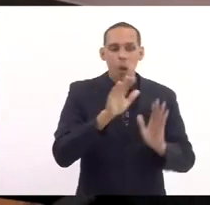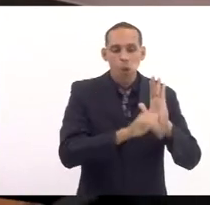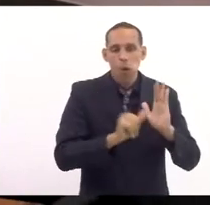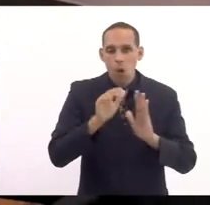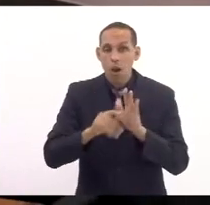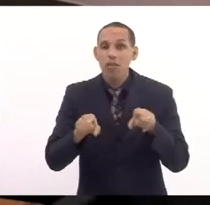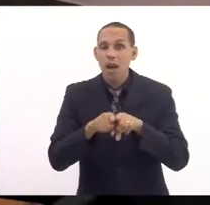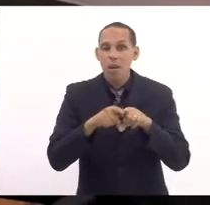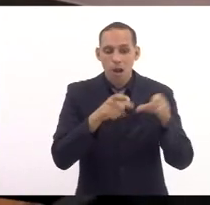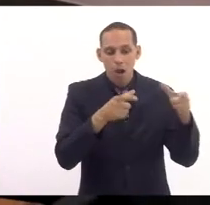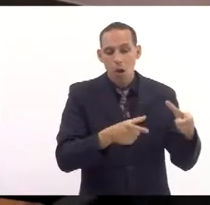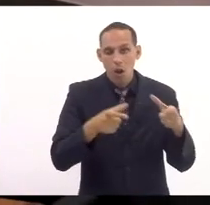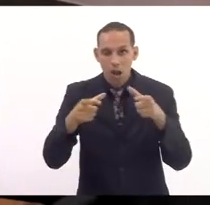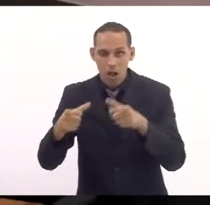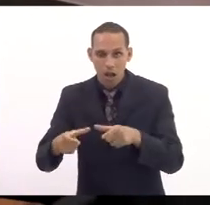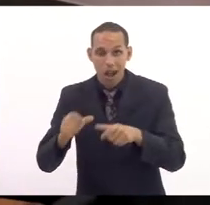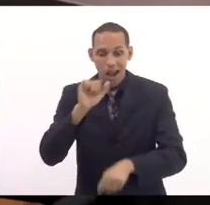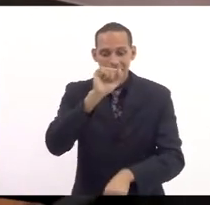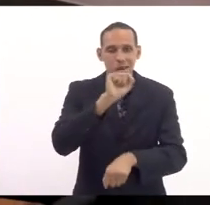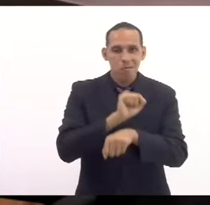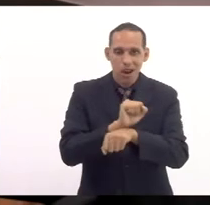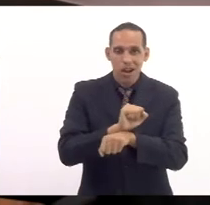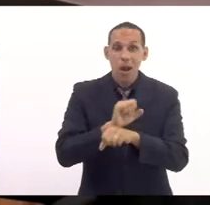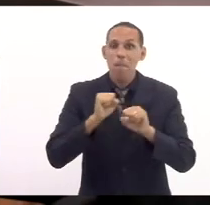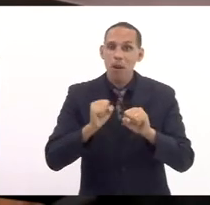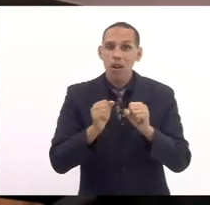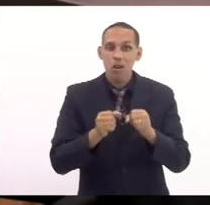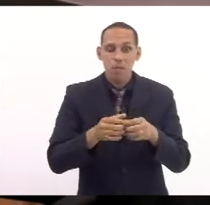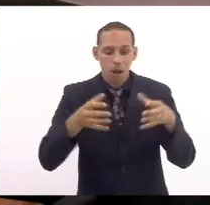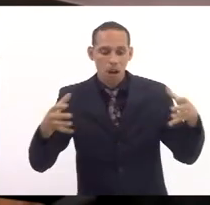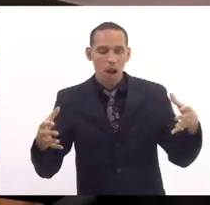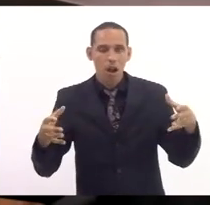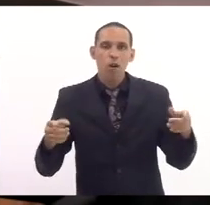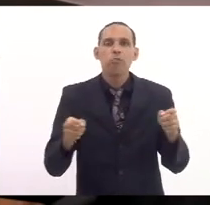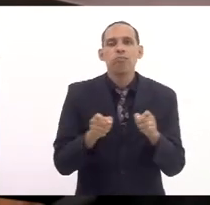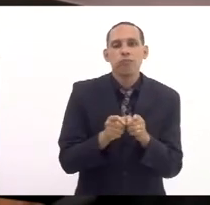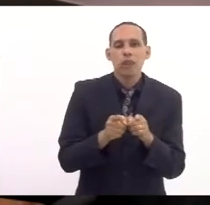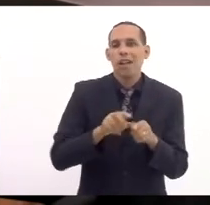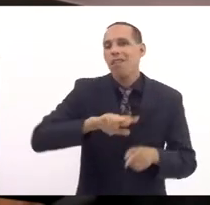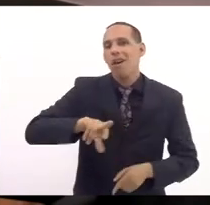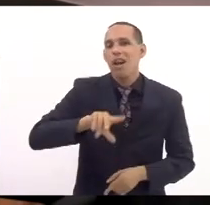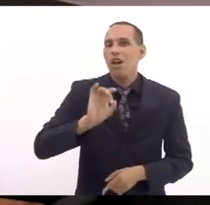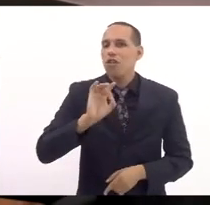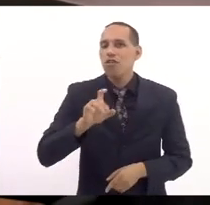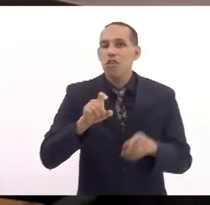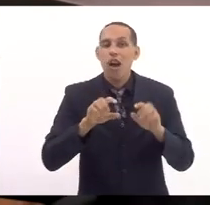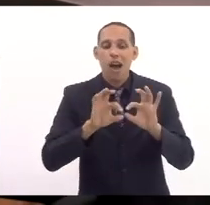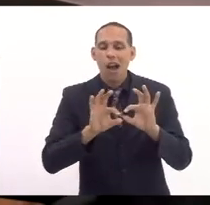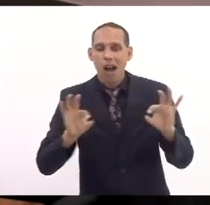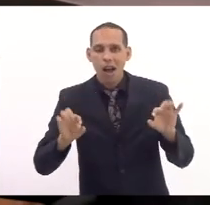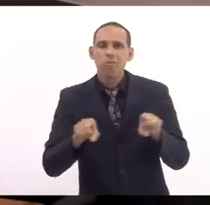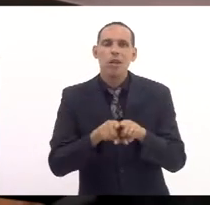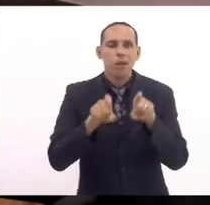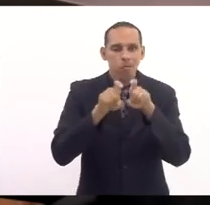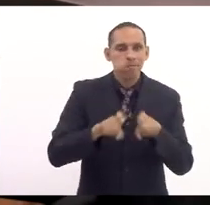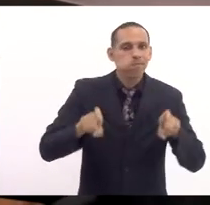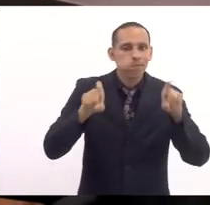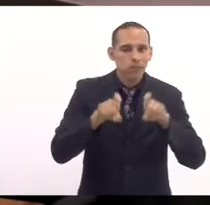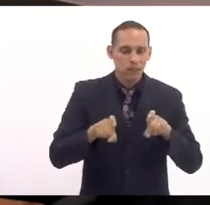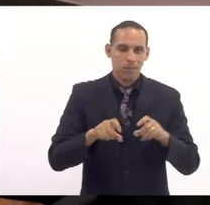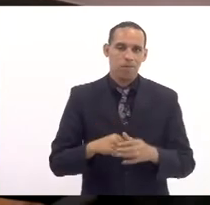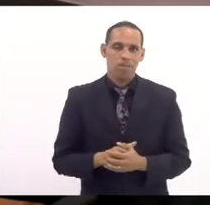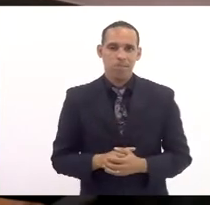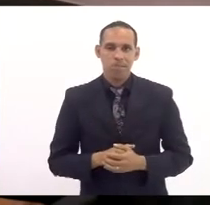ocorre, a paralisação pode ser maior ou menor, porque não são apenas cabos, são equipamentos...